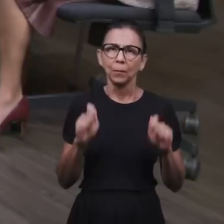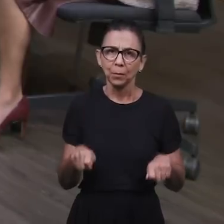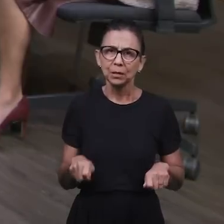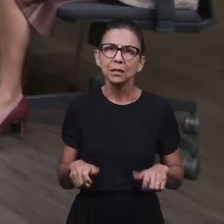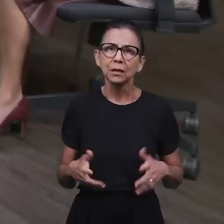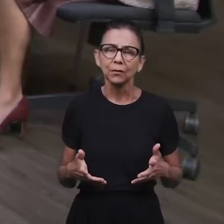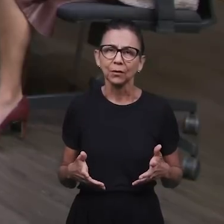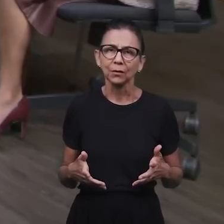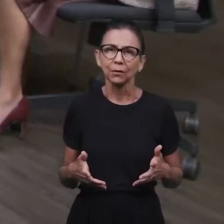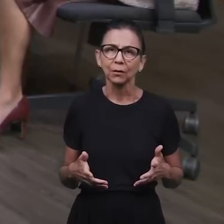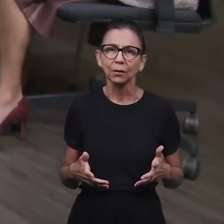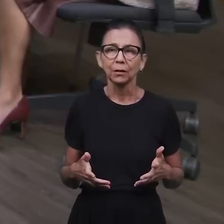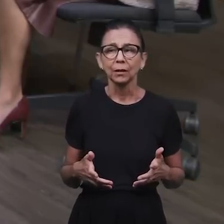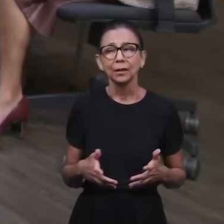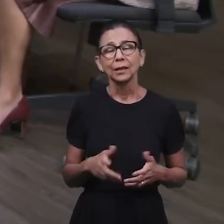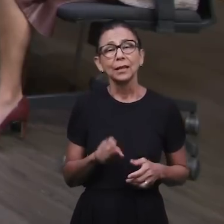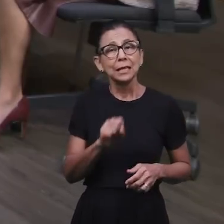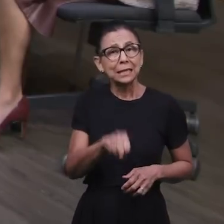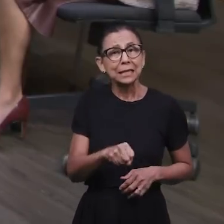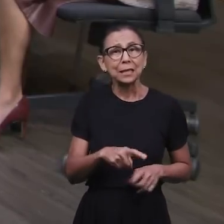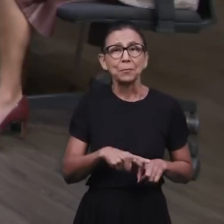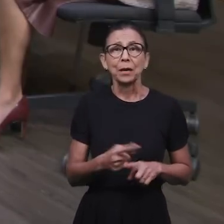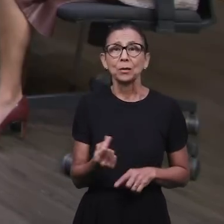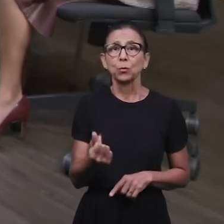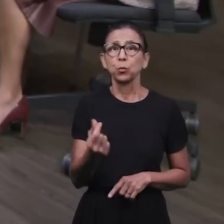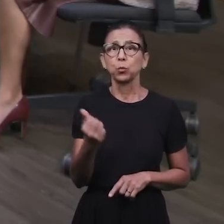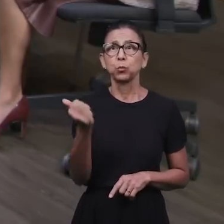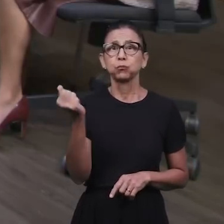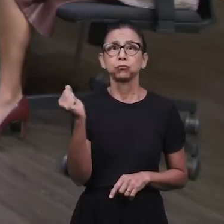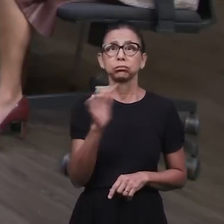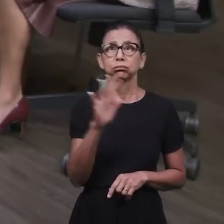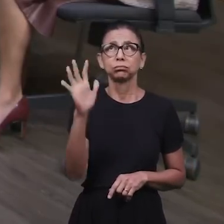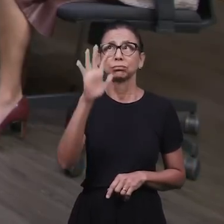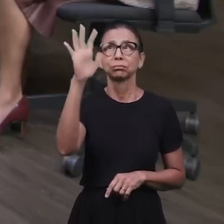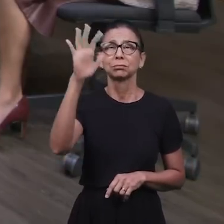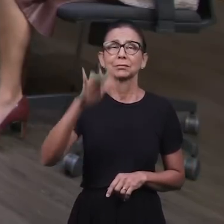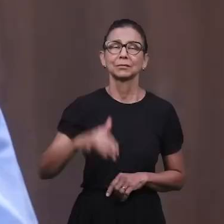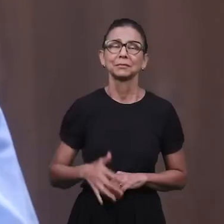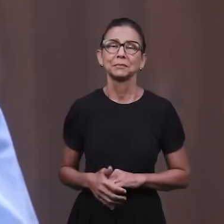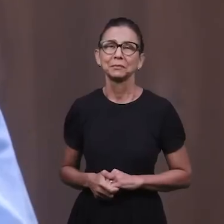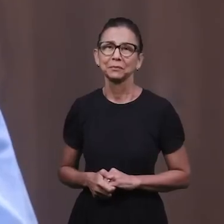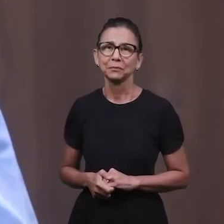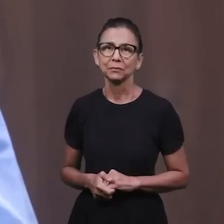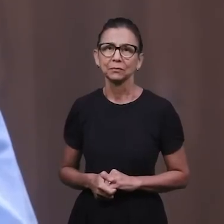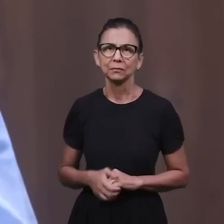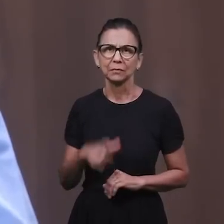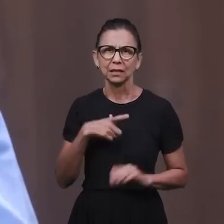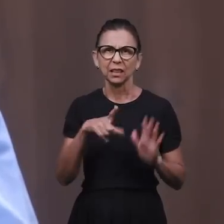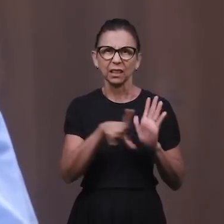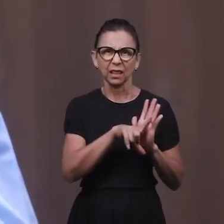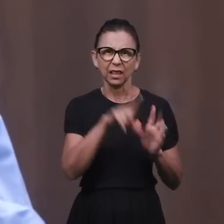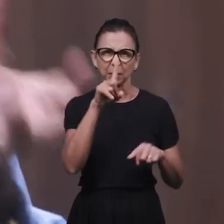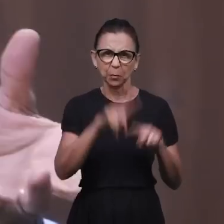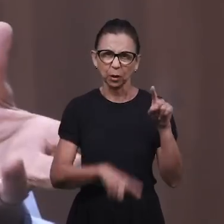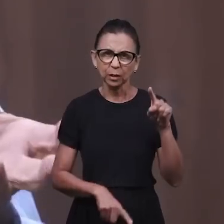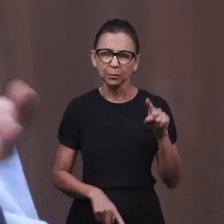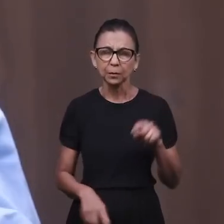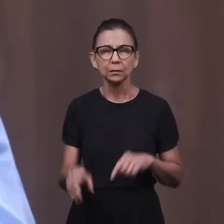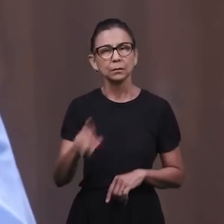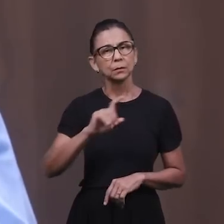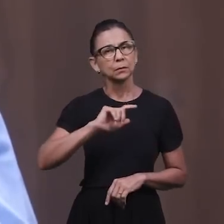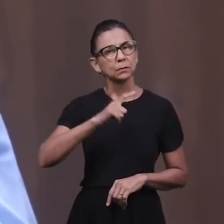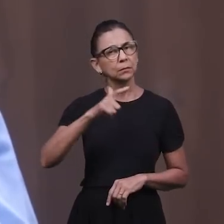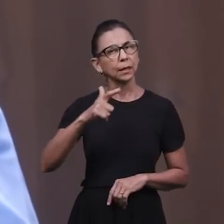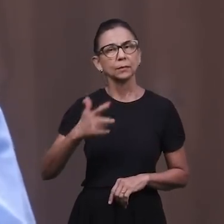proíba? Não. Né? Então, o centro do problema não estava naquilo que convinha ou